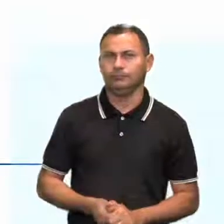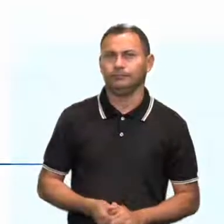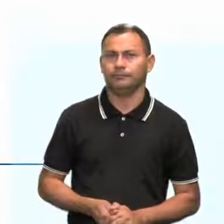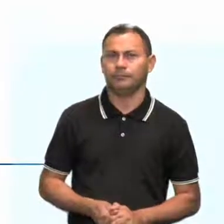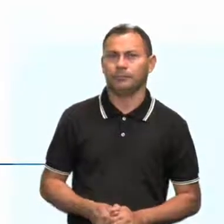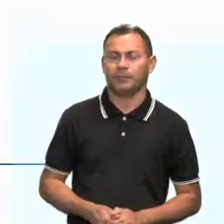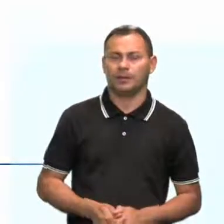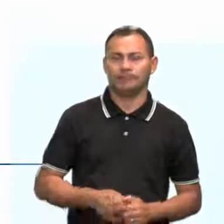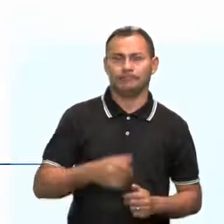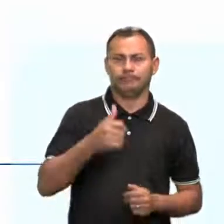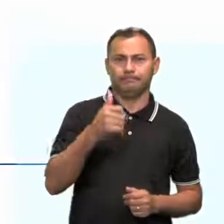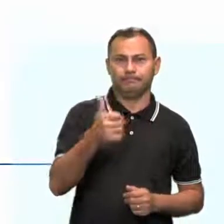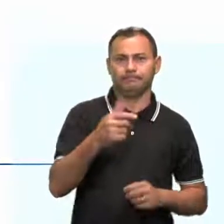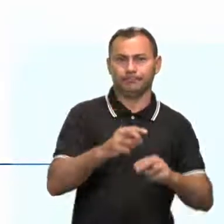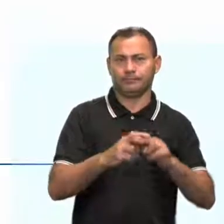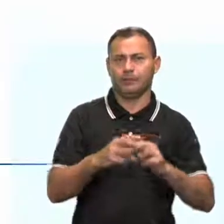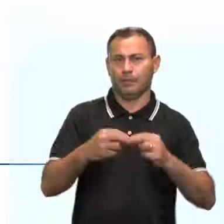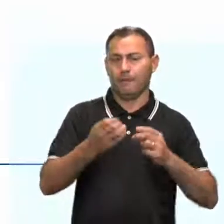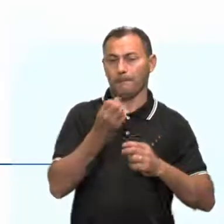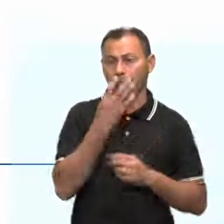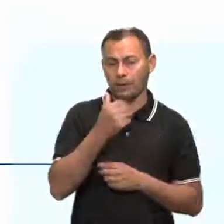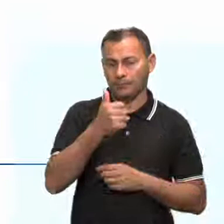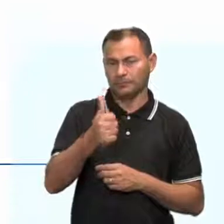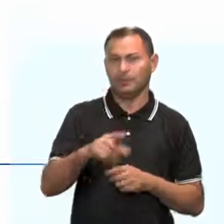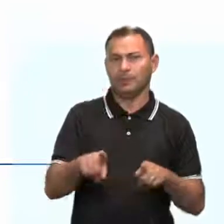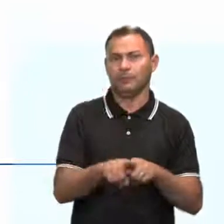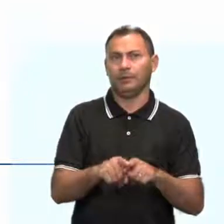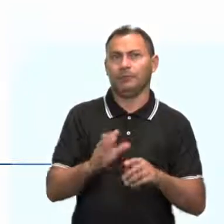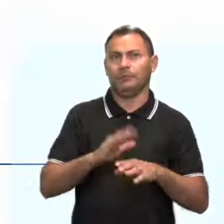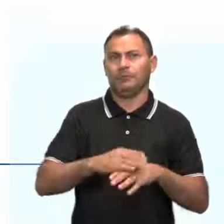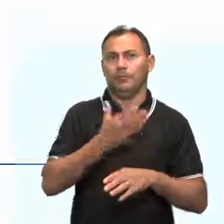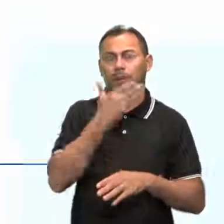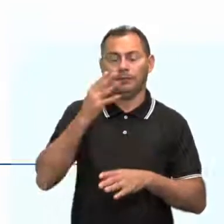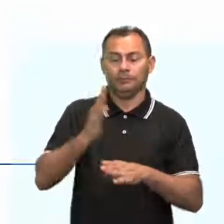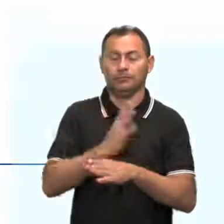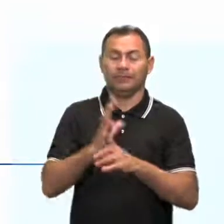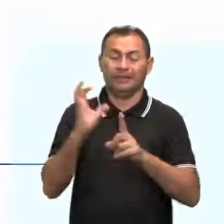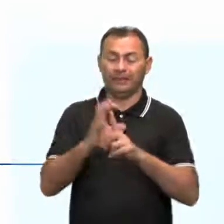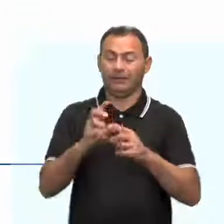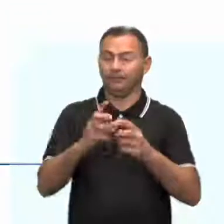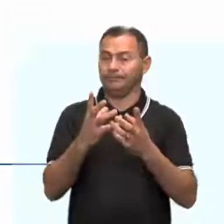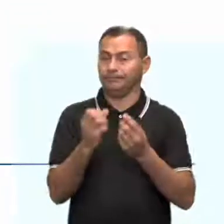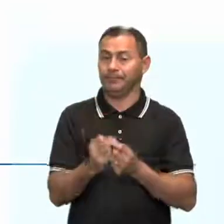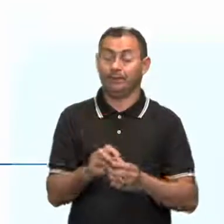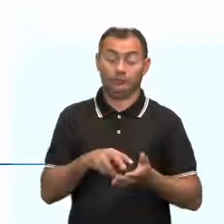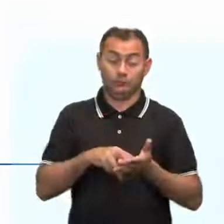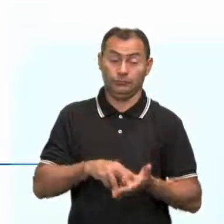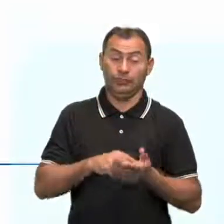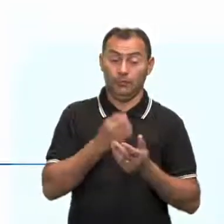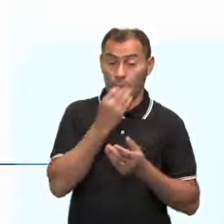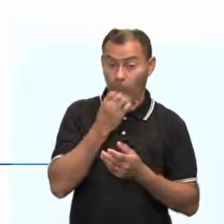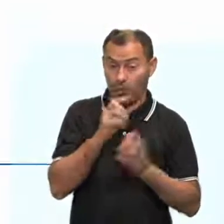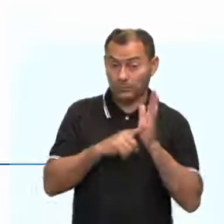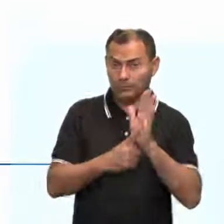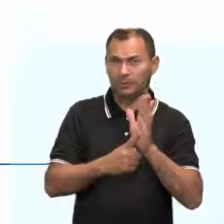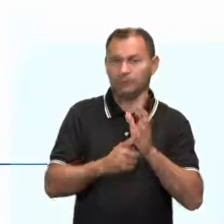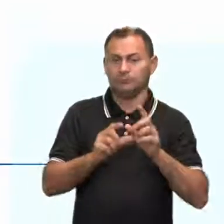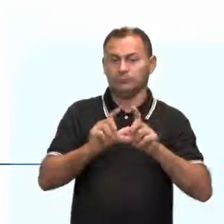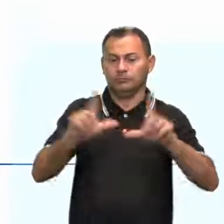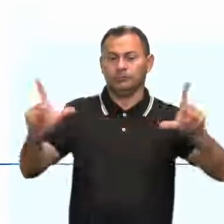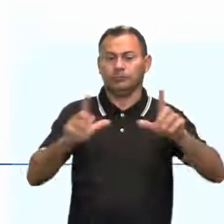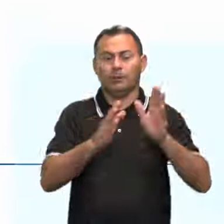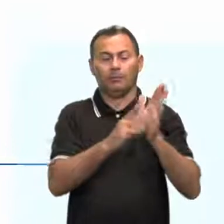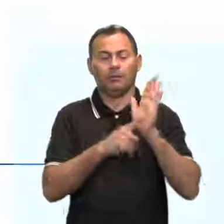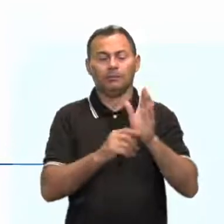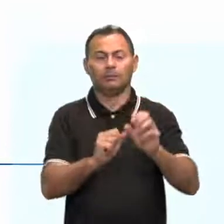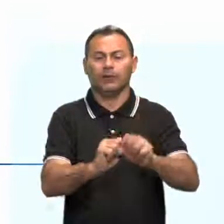Então as vantagens, que ela é também muito mais resistente à interferência, transmite numa faixa menor de frequência, por isso que